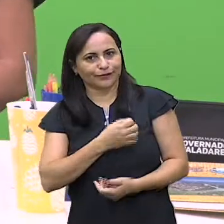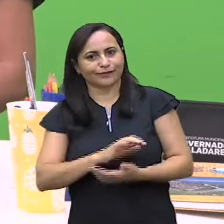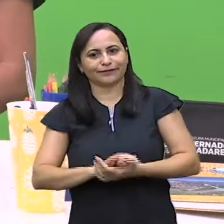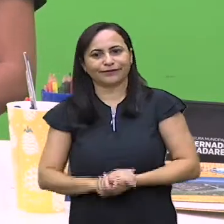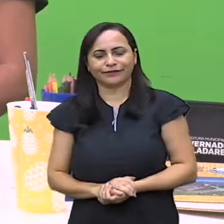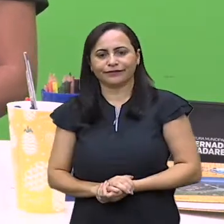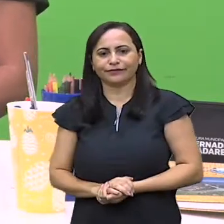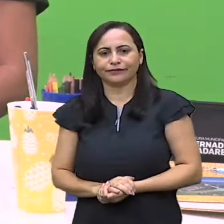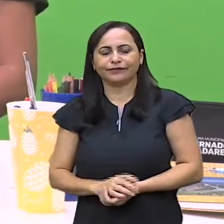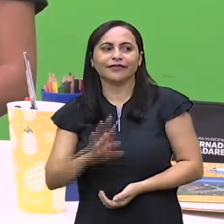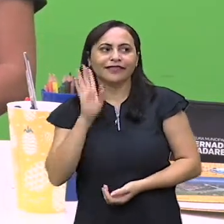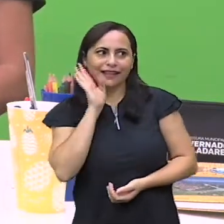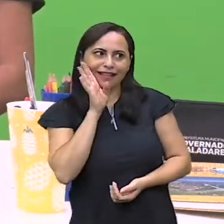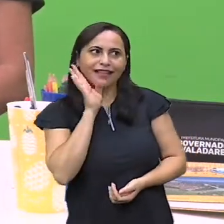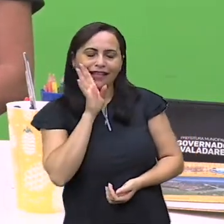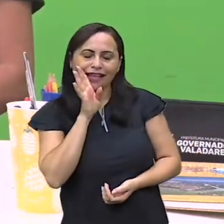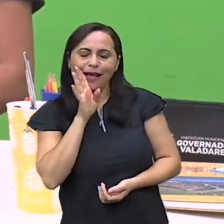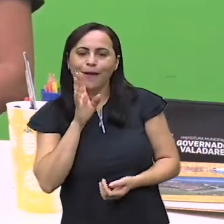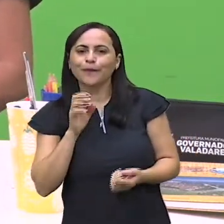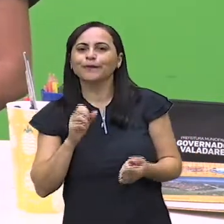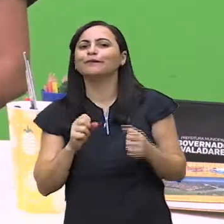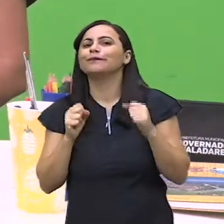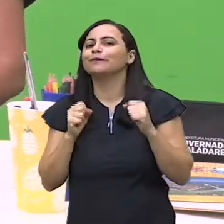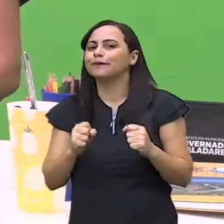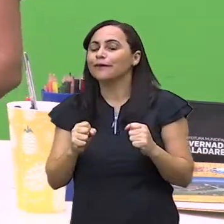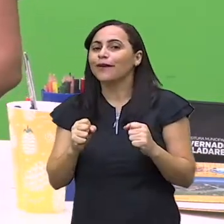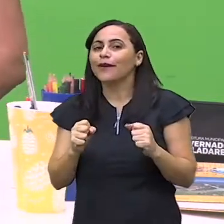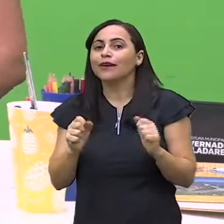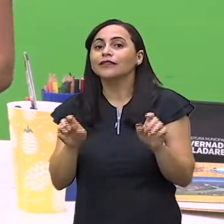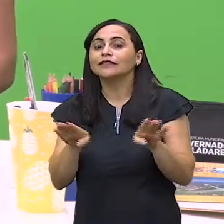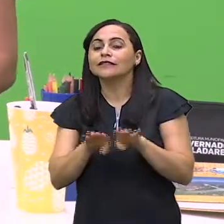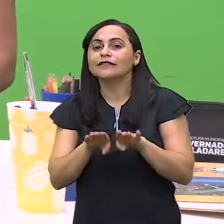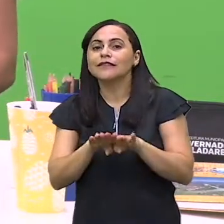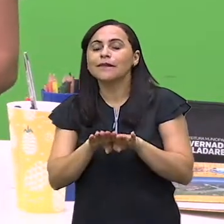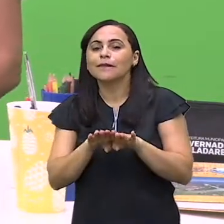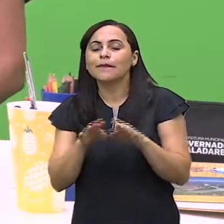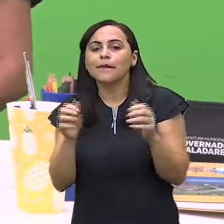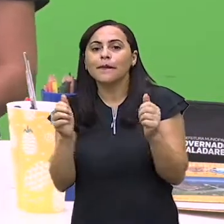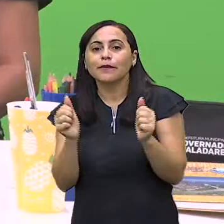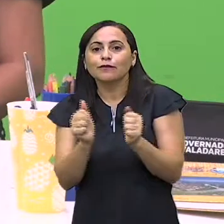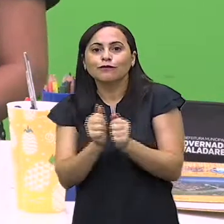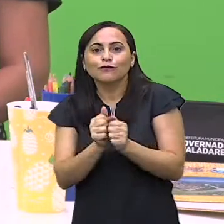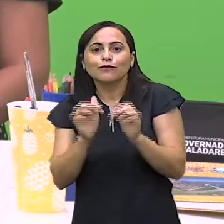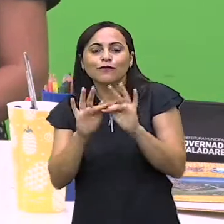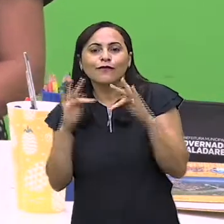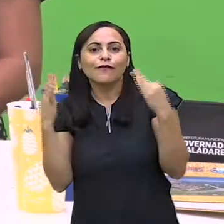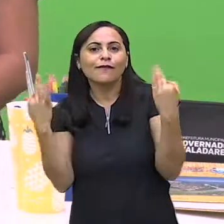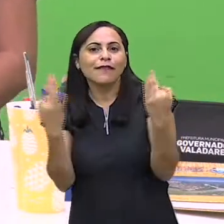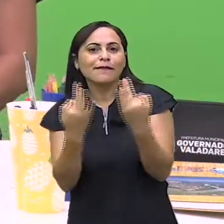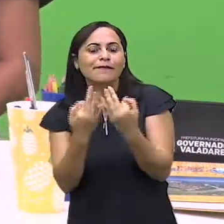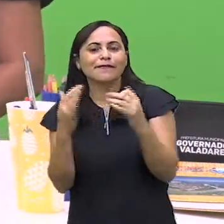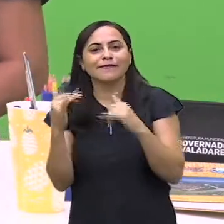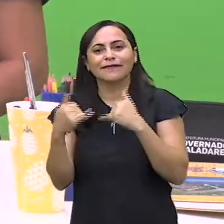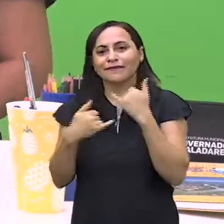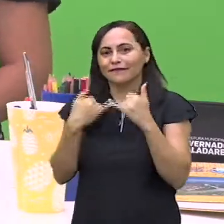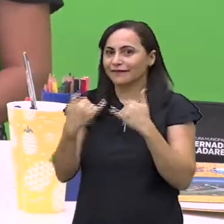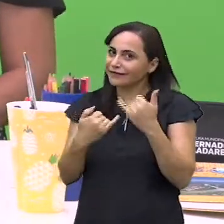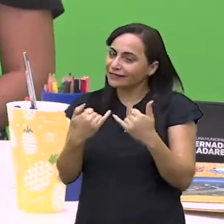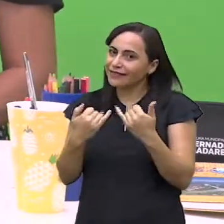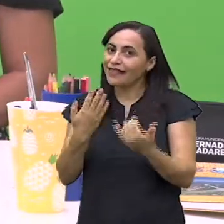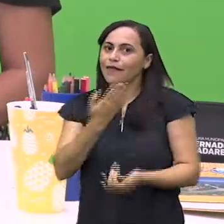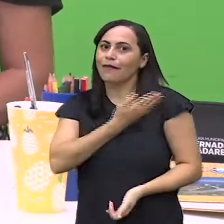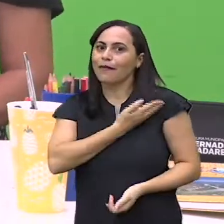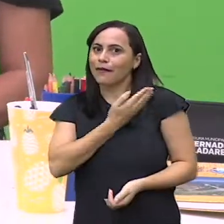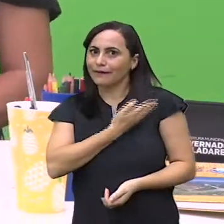legal. Sabe o que é legal? Pode brincar aí com toda a família. Muito bem. Pode chamar uma coleguinha para brincar. Olha que legal. Adorei, professora